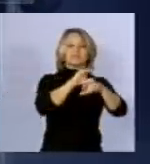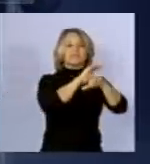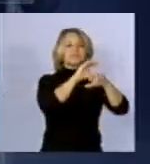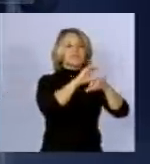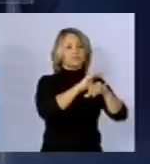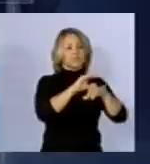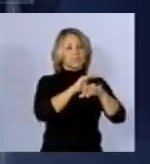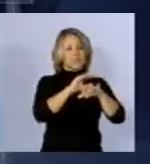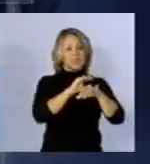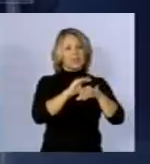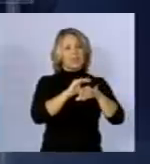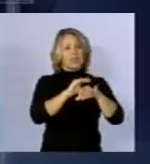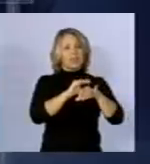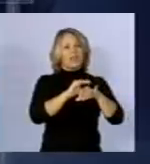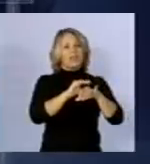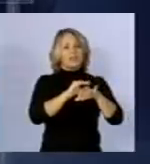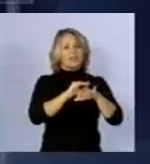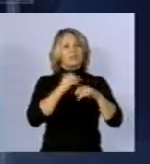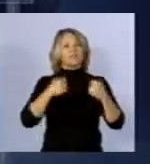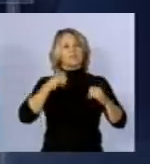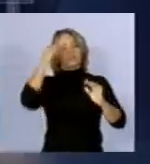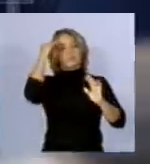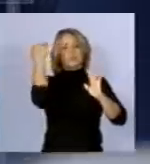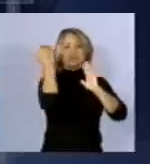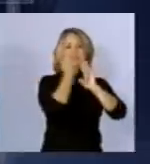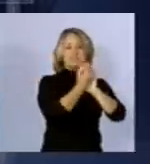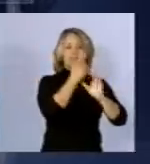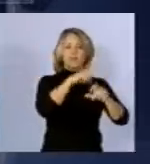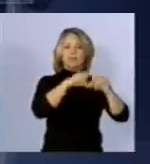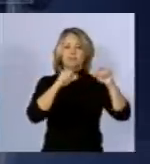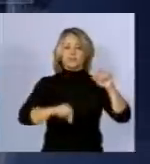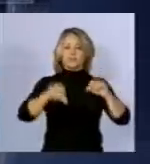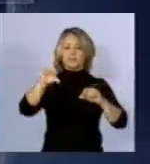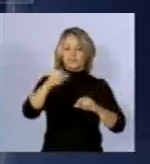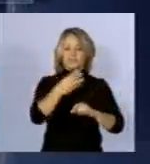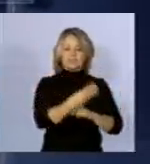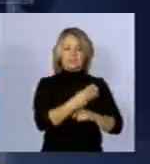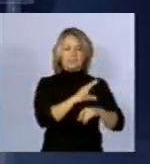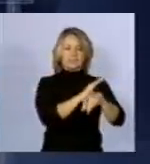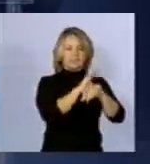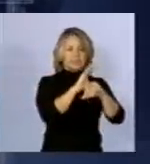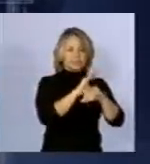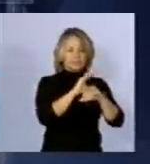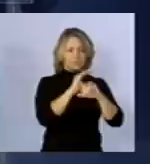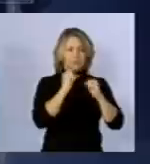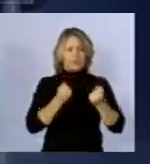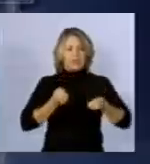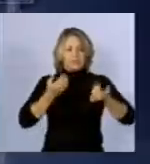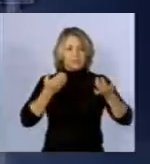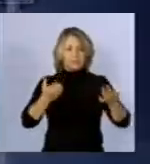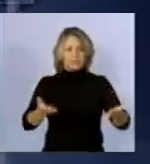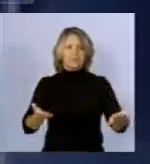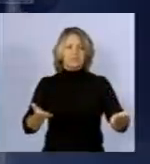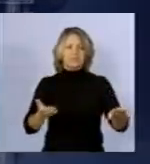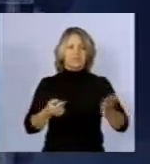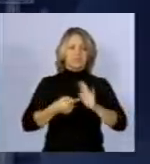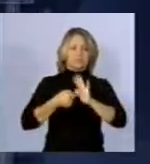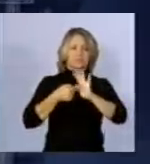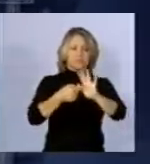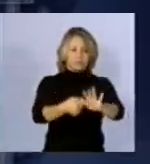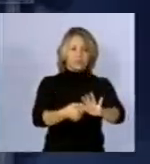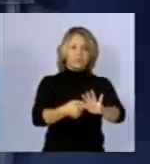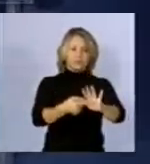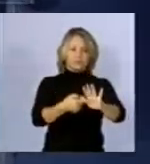Face ao dever previsto no artigo 196 da Constituição eh a exposição do caso concreto que solicitou